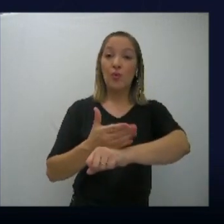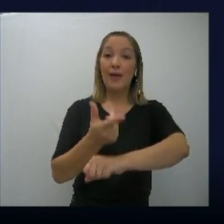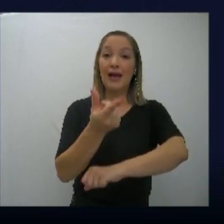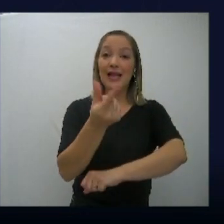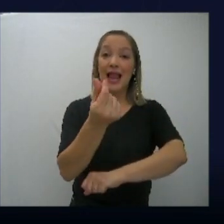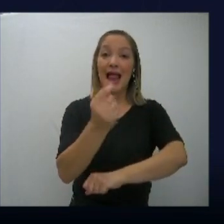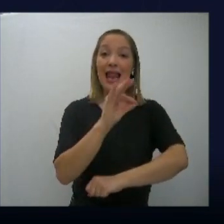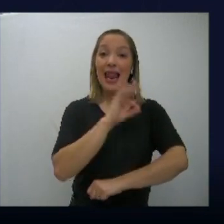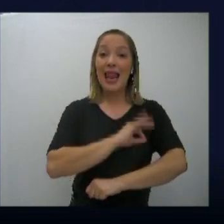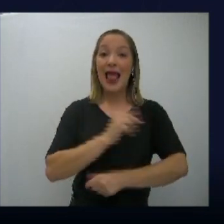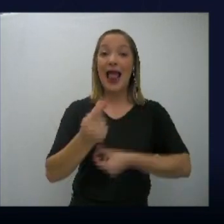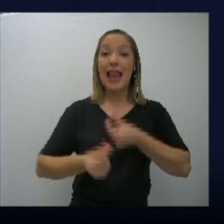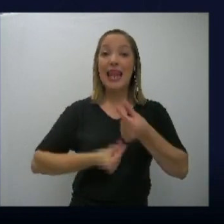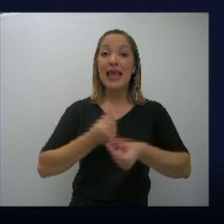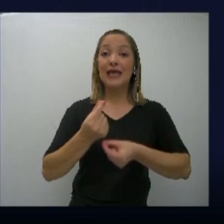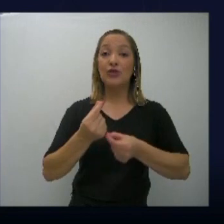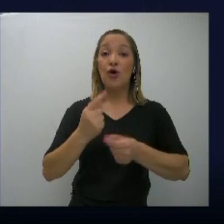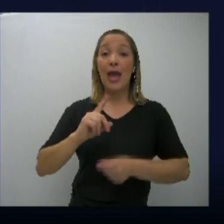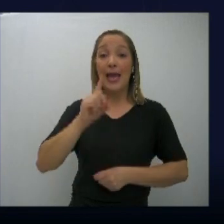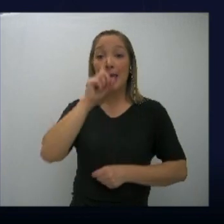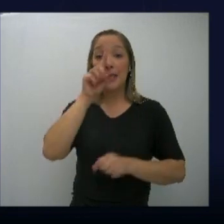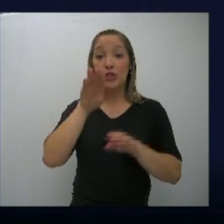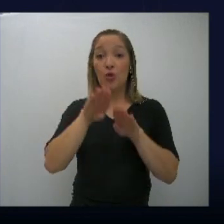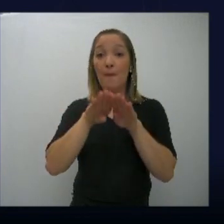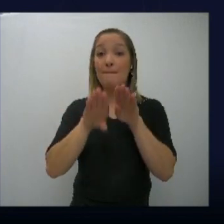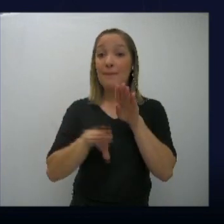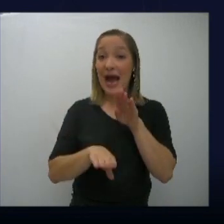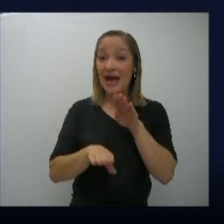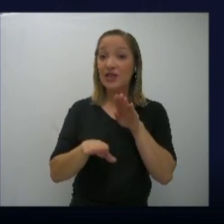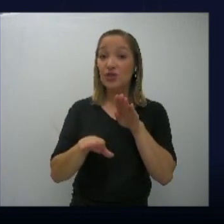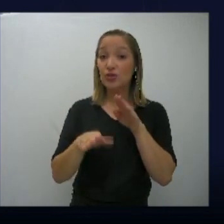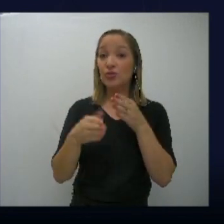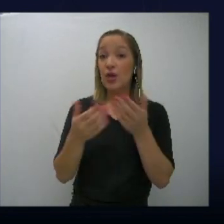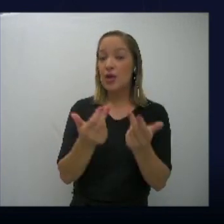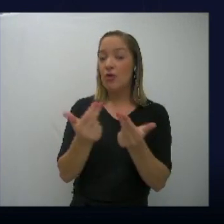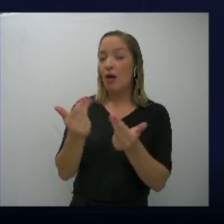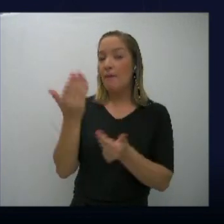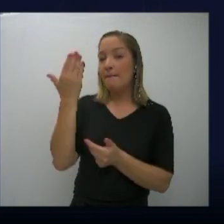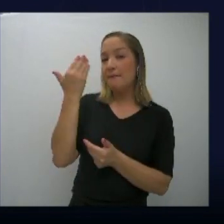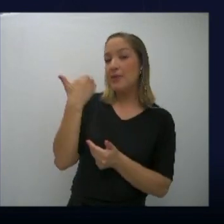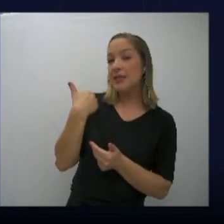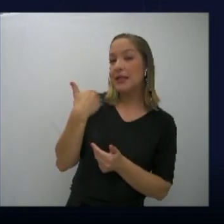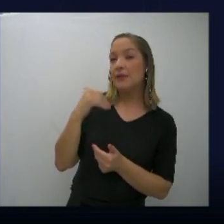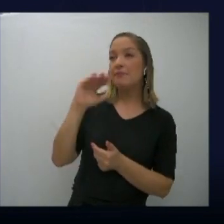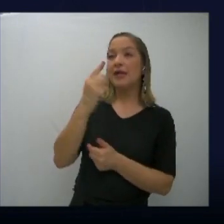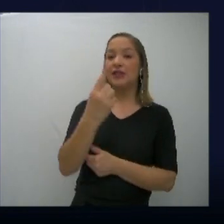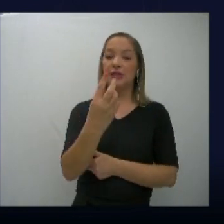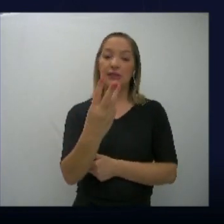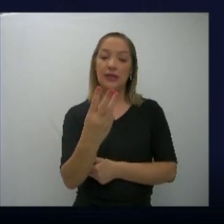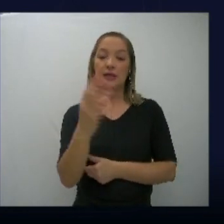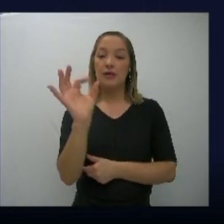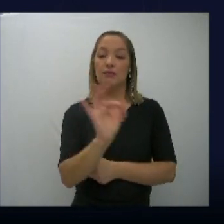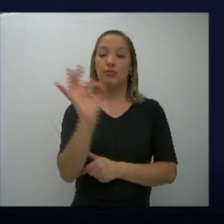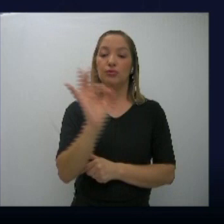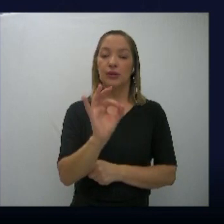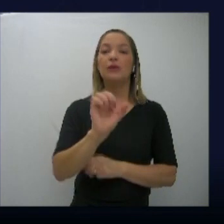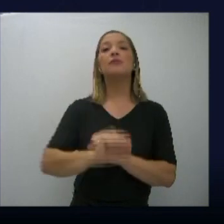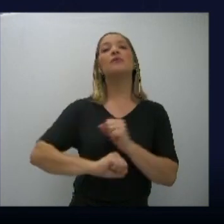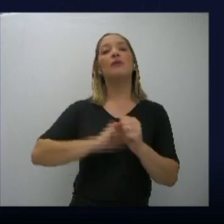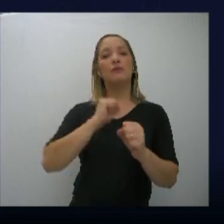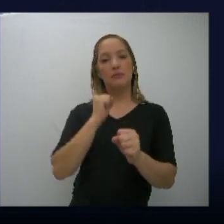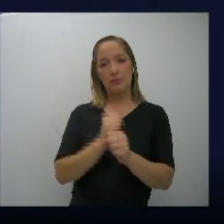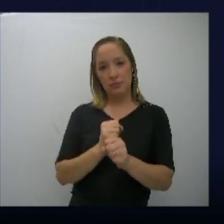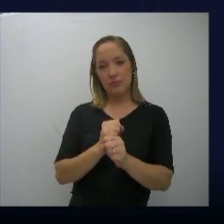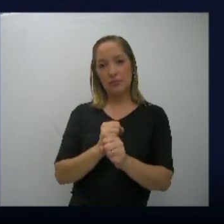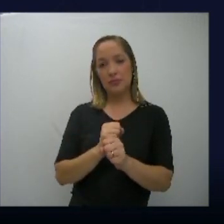rendimento alta liquidez e baixo risco quero eu quero que haviam passado né que é esse mais de treze por cento ao ano que a